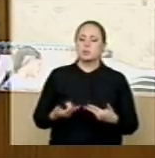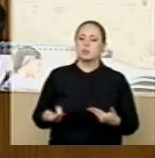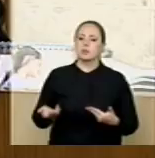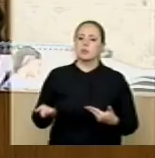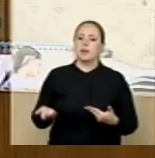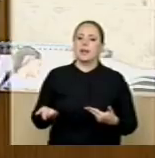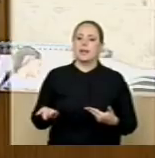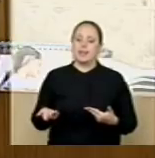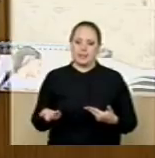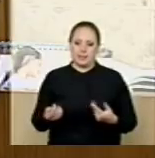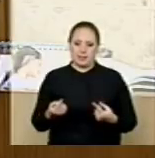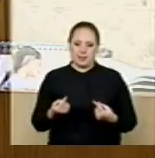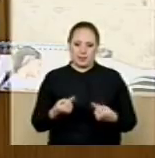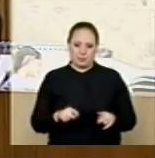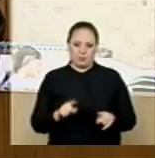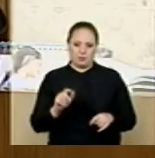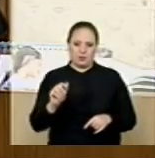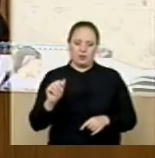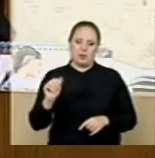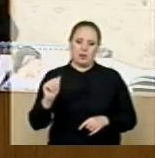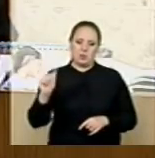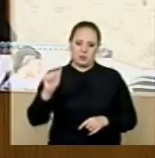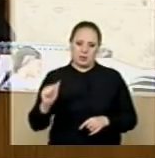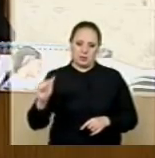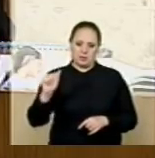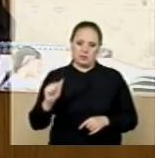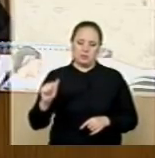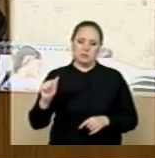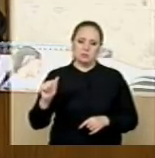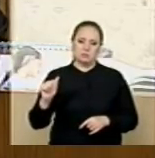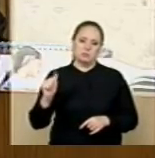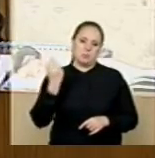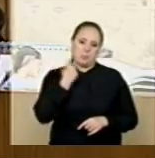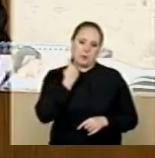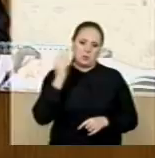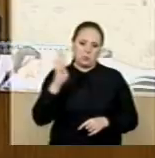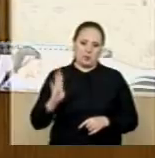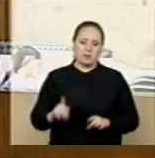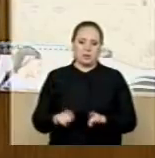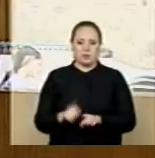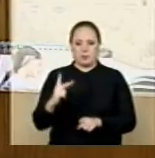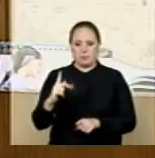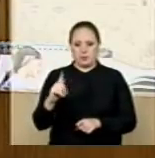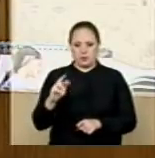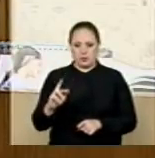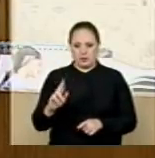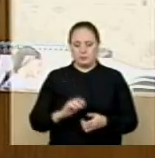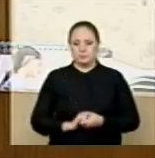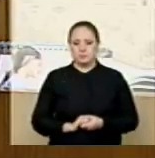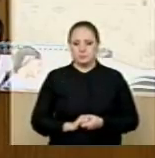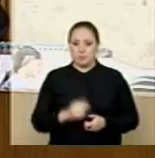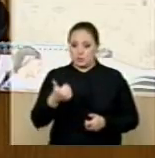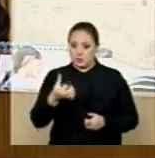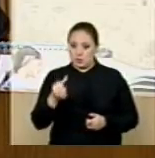atuação tanto da Associação dos Magistrados do Brasil quanto da PGR. No dia 16 de novembro deste ano, o Tribunal